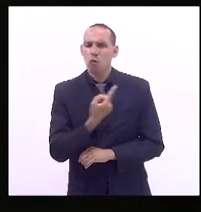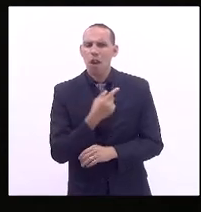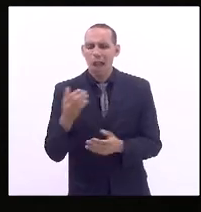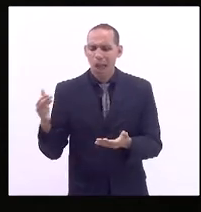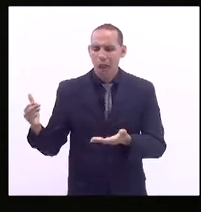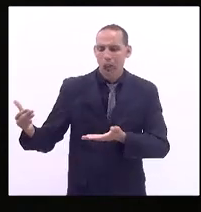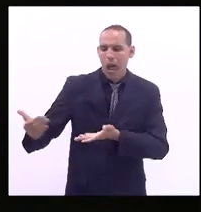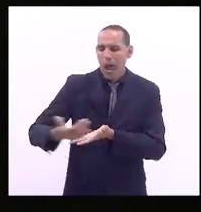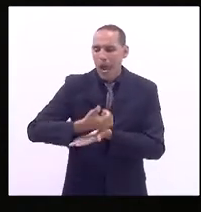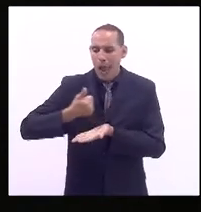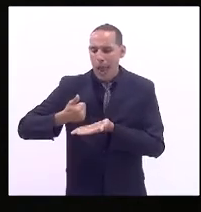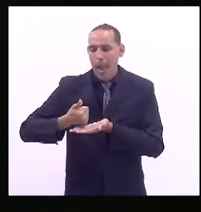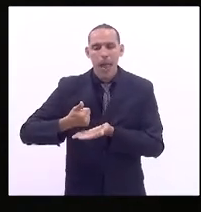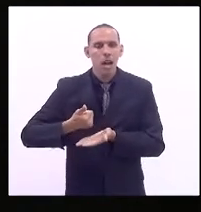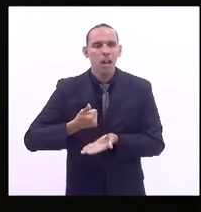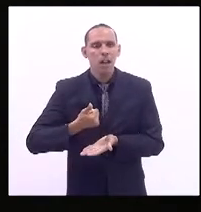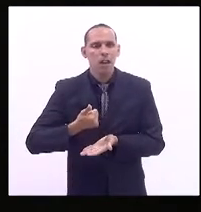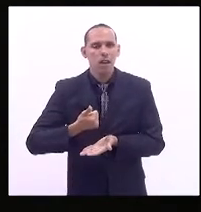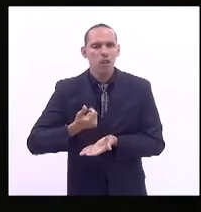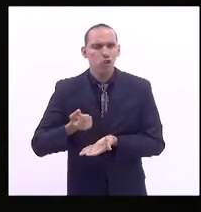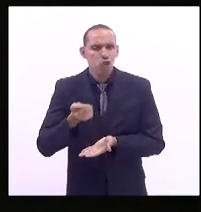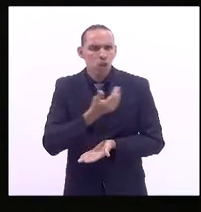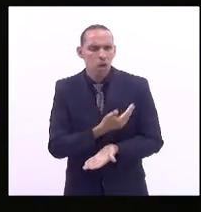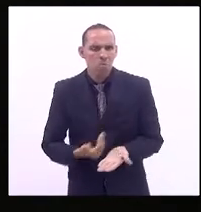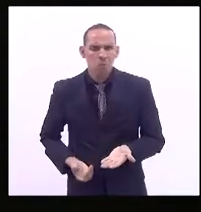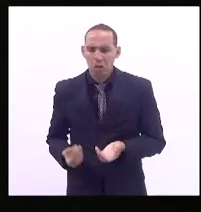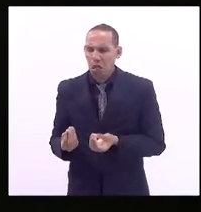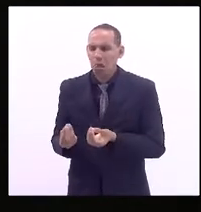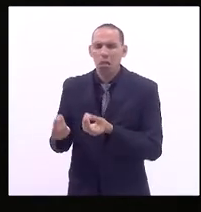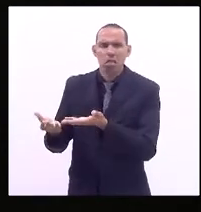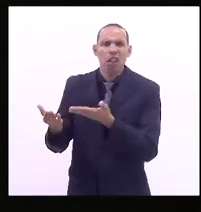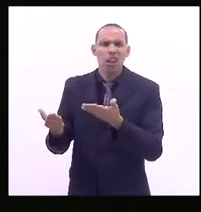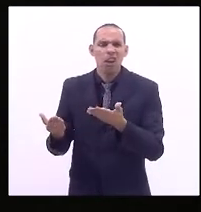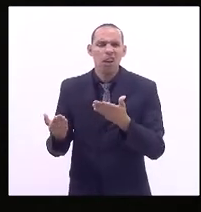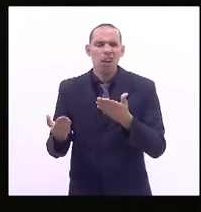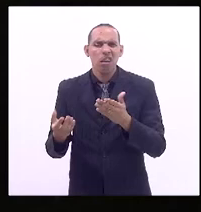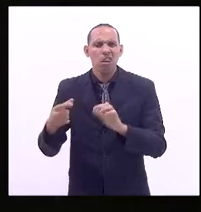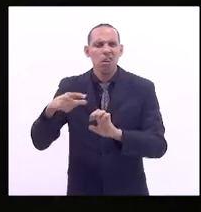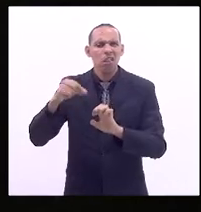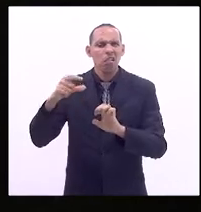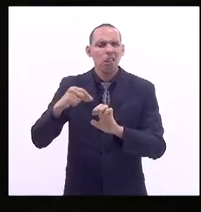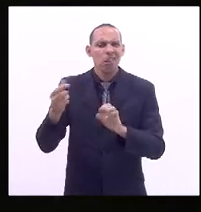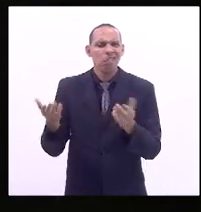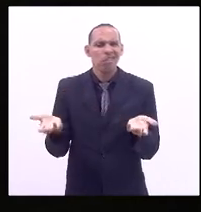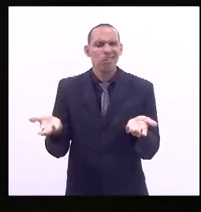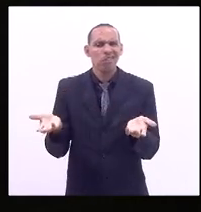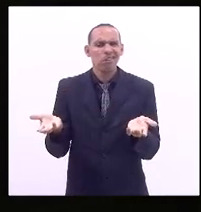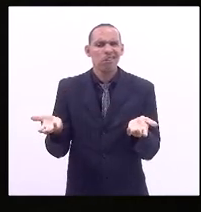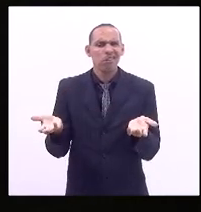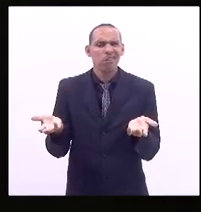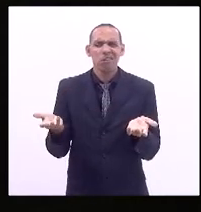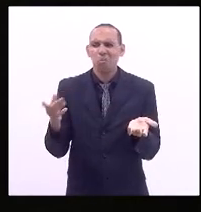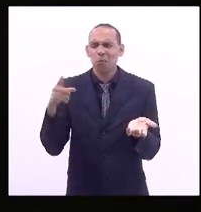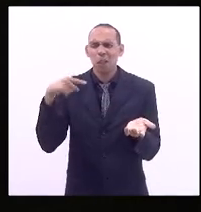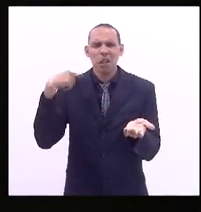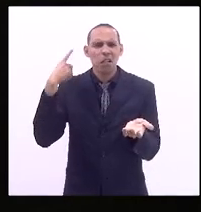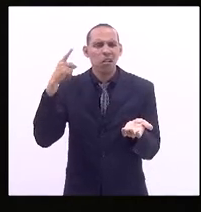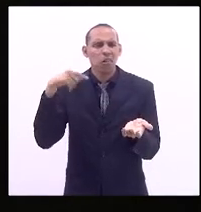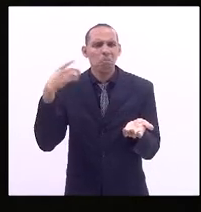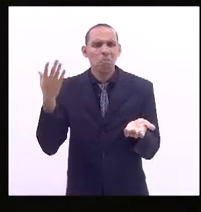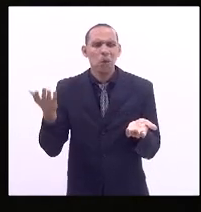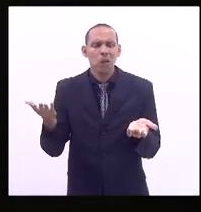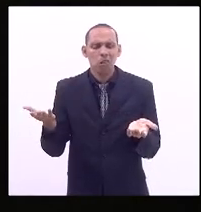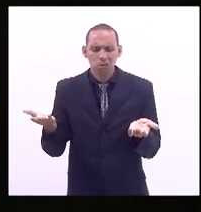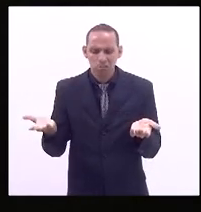pode pegar o dinheiro que é público e entregar para o empresário acho que é tanta loucura aqui